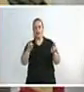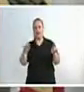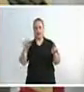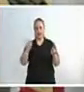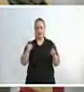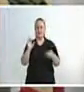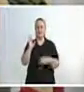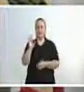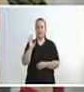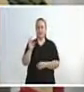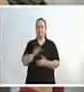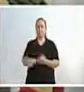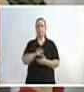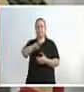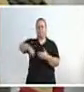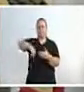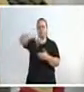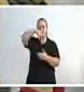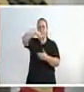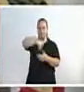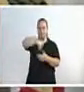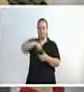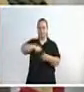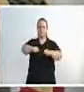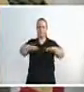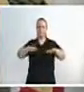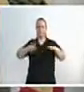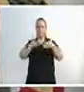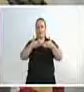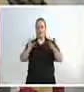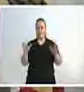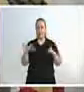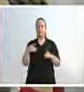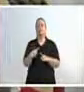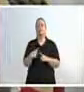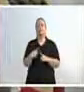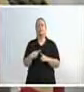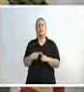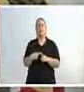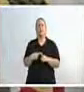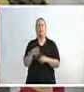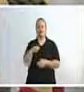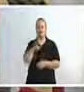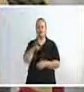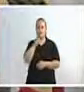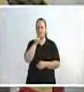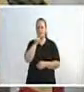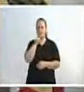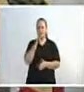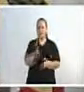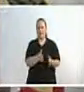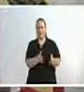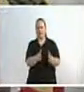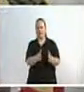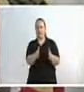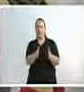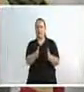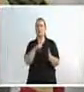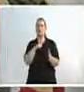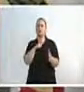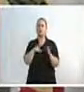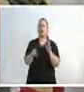FURB, veio aqui numa audiência pública, porque tinha aquela questão do... aqui do Rio, aqui o novo Código Florestal dizia